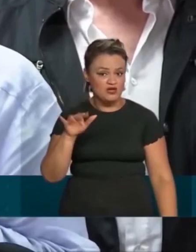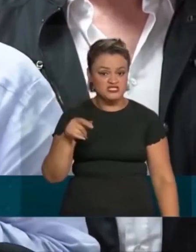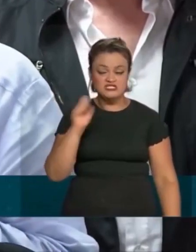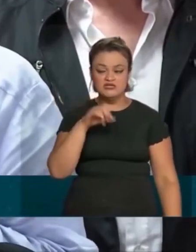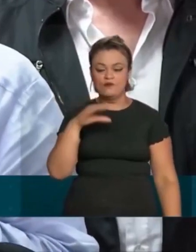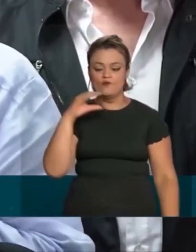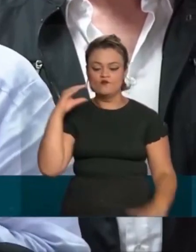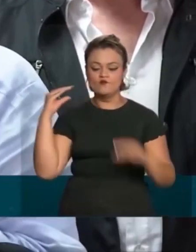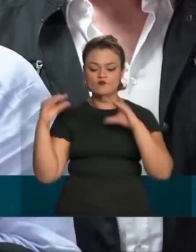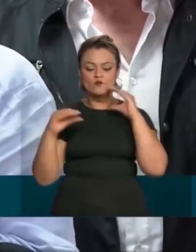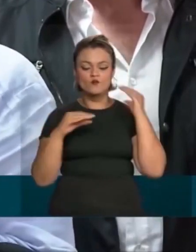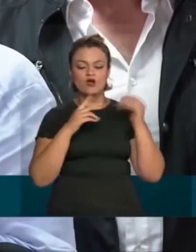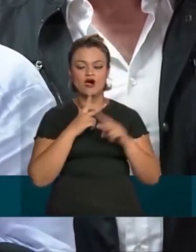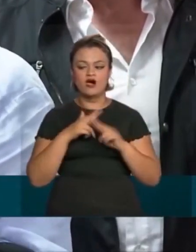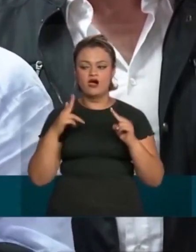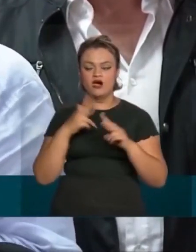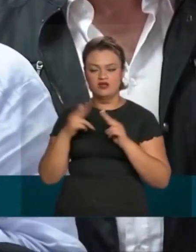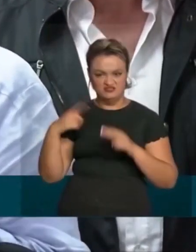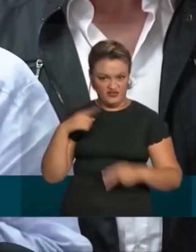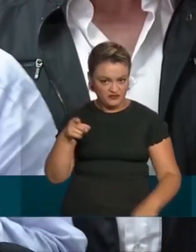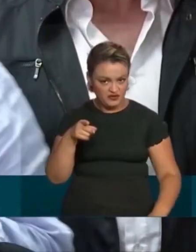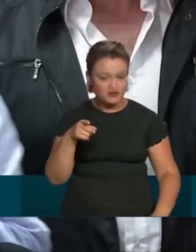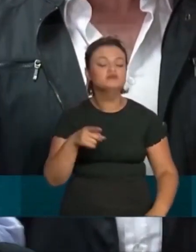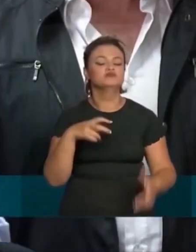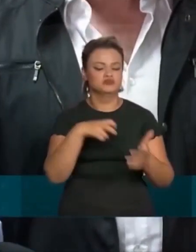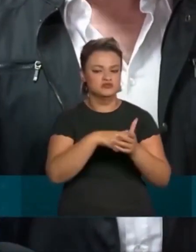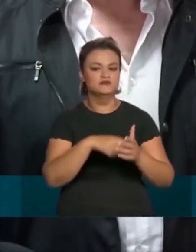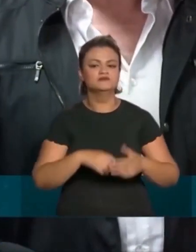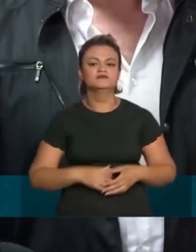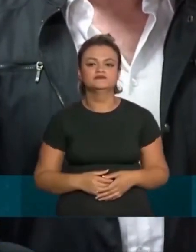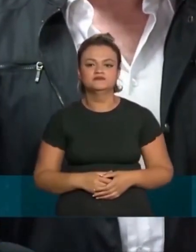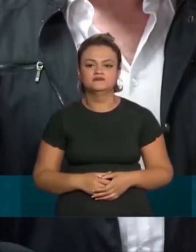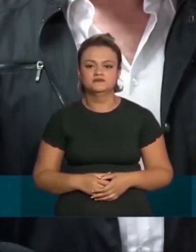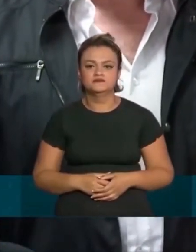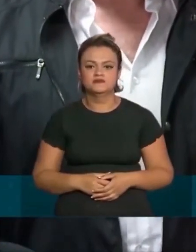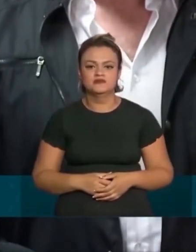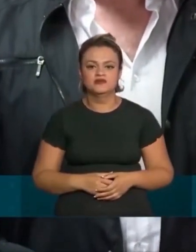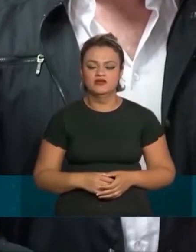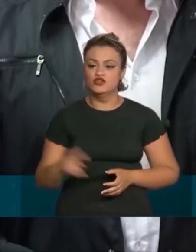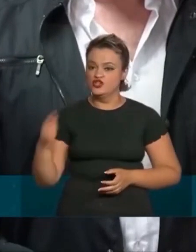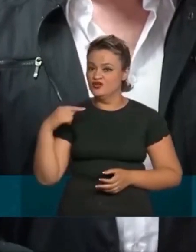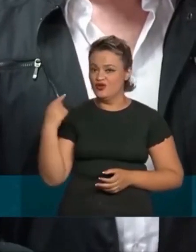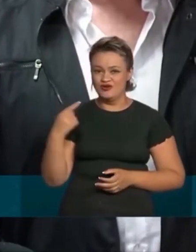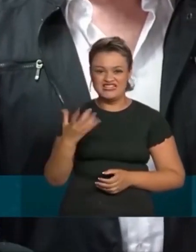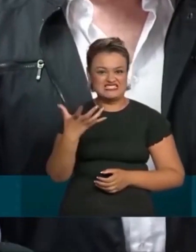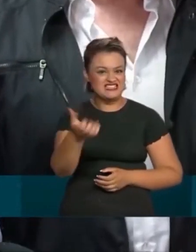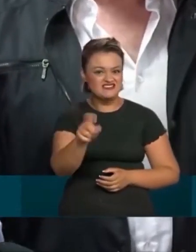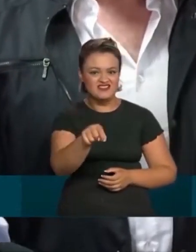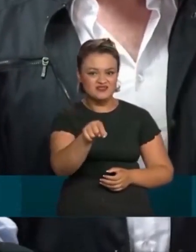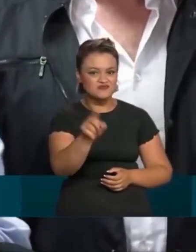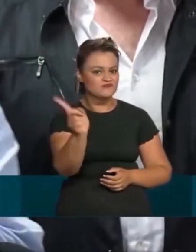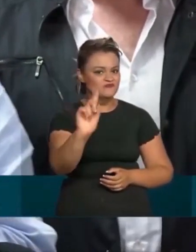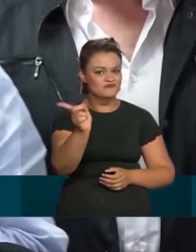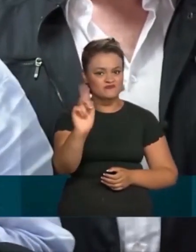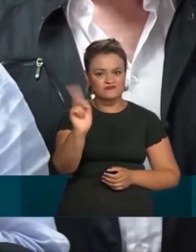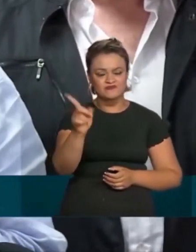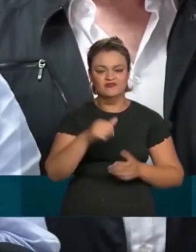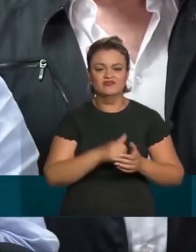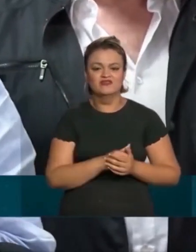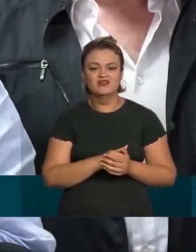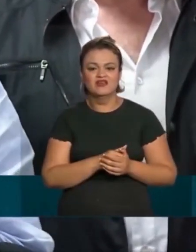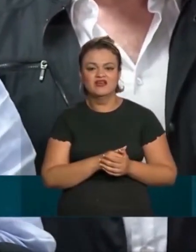Inácio Lula da Silva, aos ataques ocorridos em Brasília no último domingo, em que golpistas invadiram e